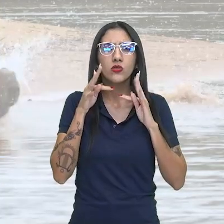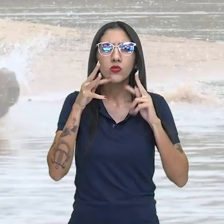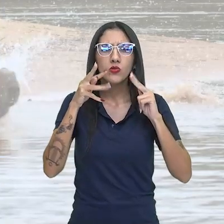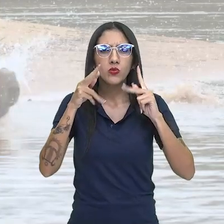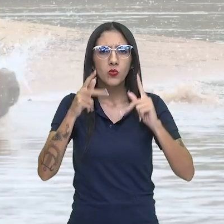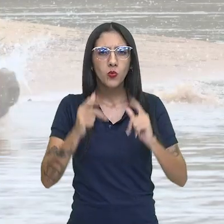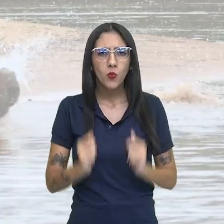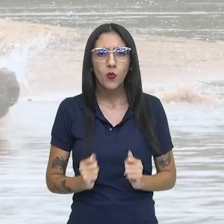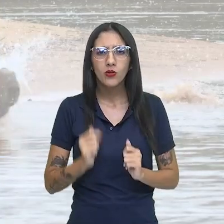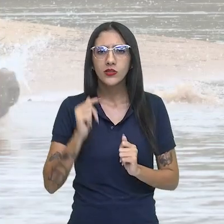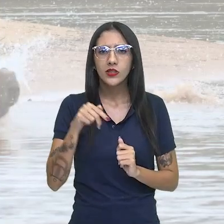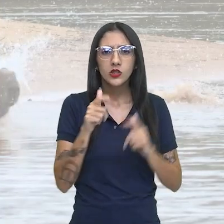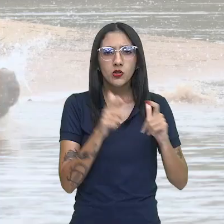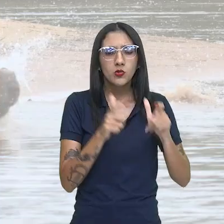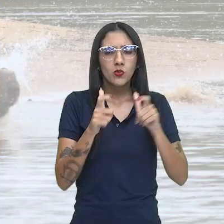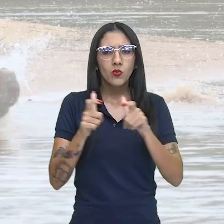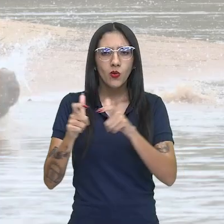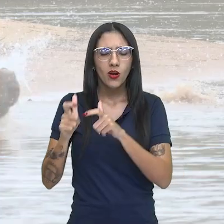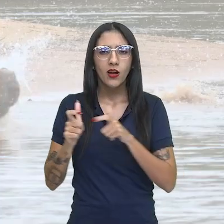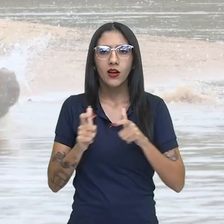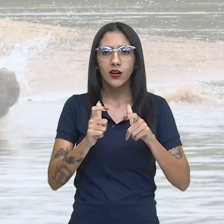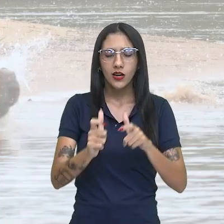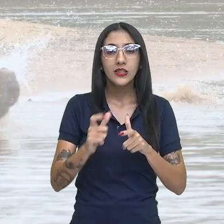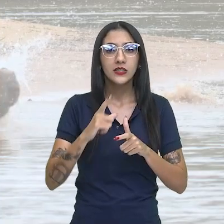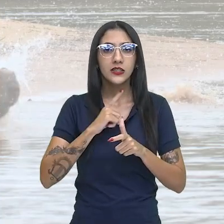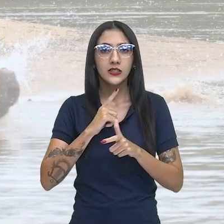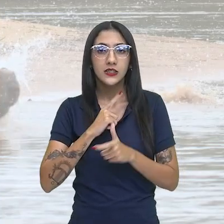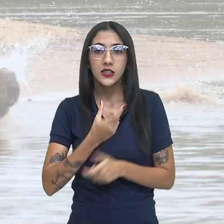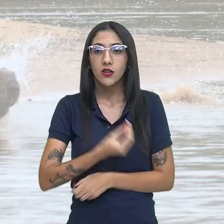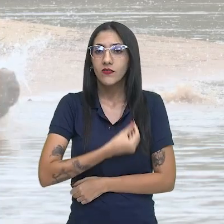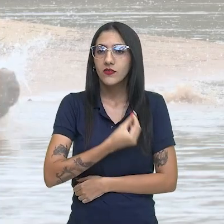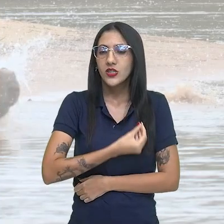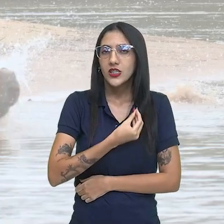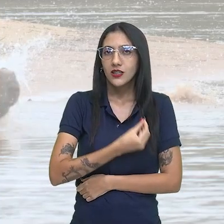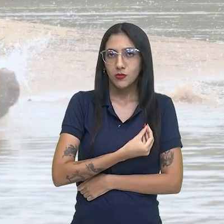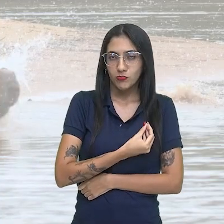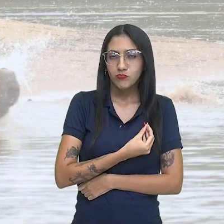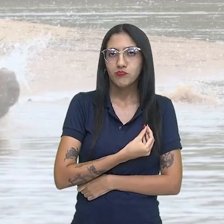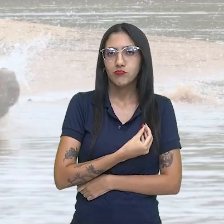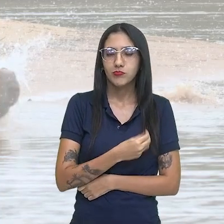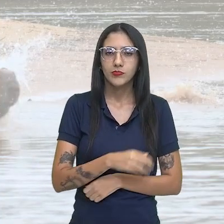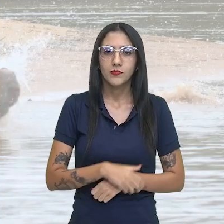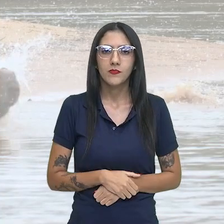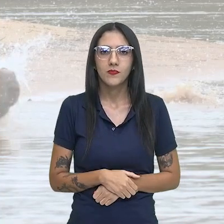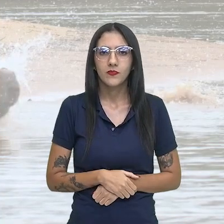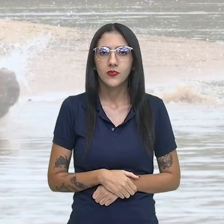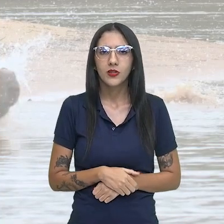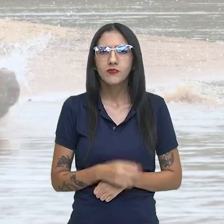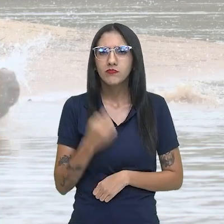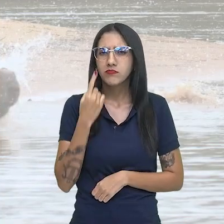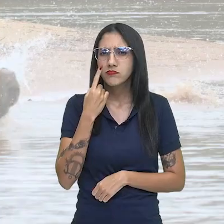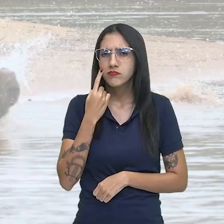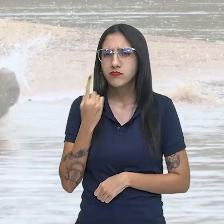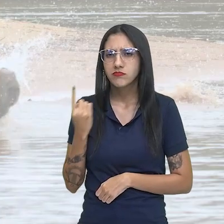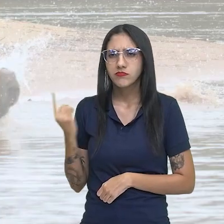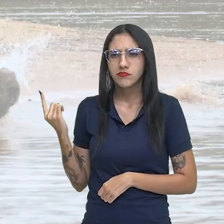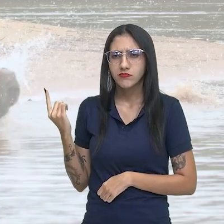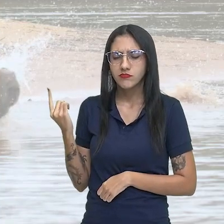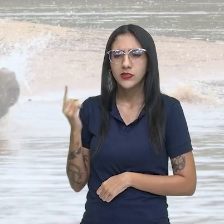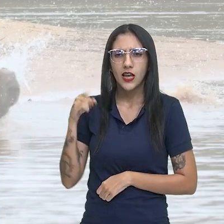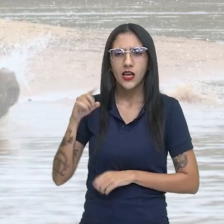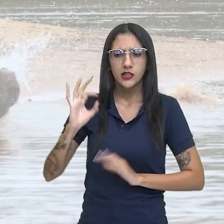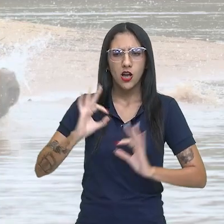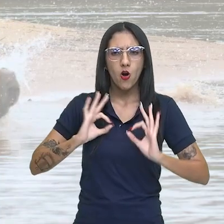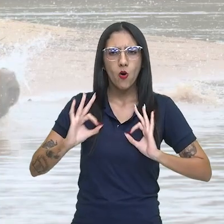os ambientes em que estão presentes seres vivos. Sabe aqui, está vendo essa